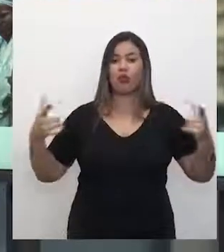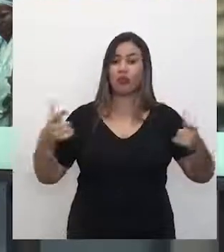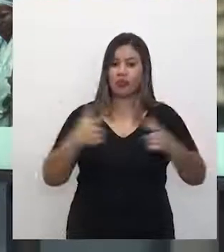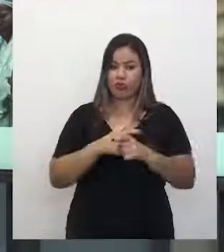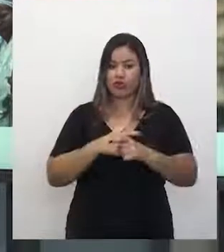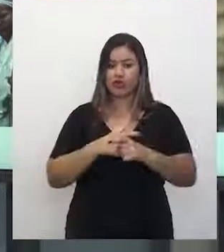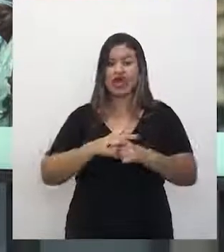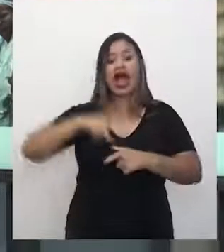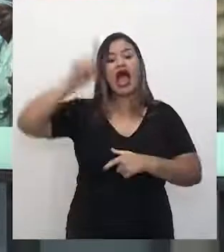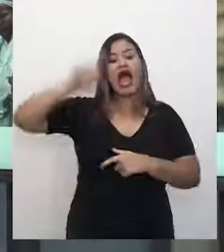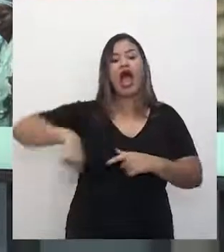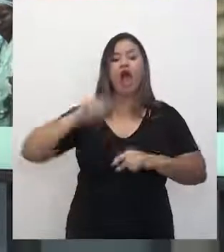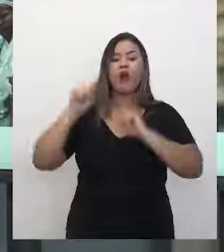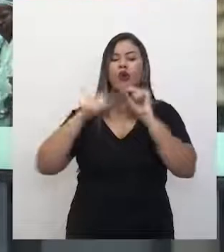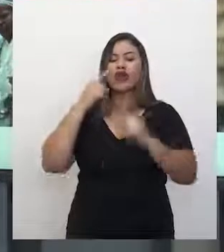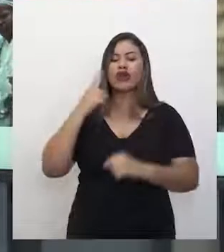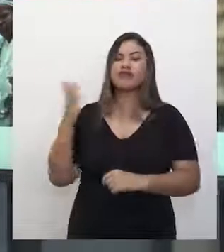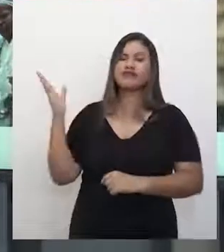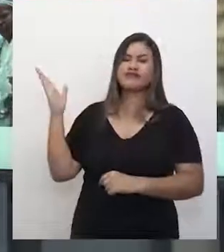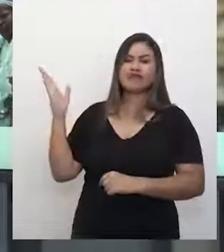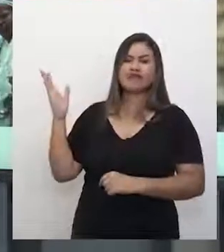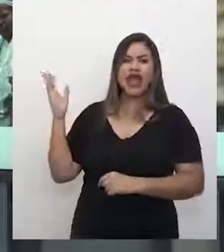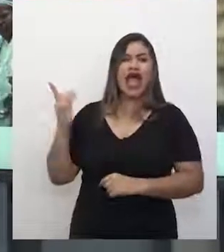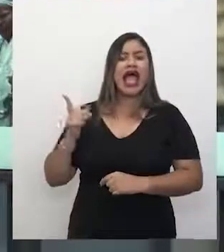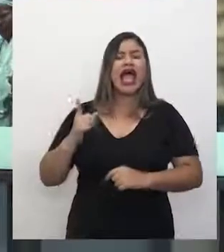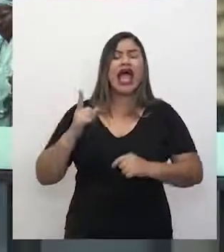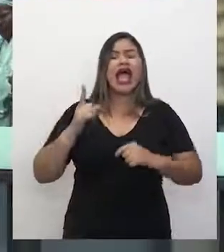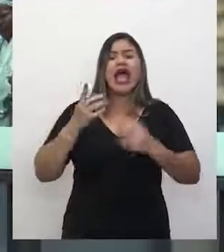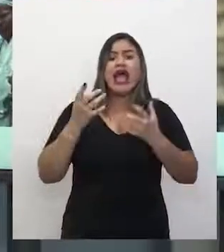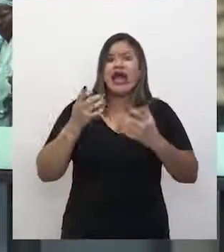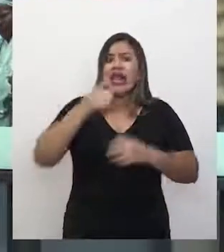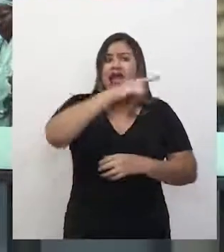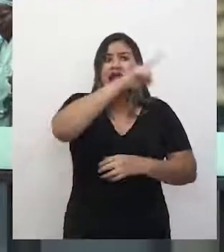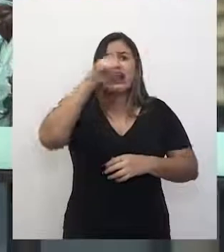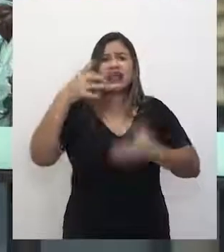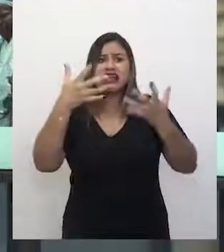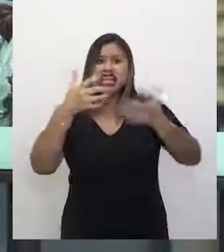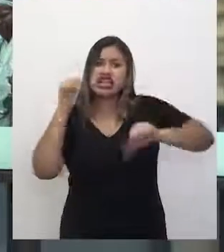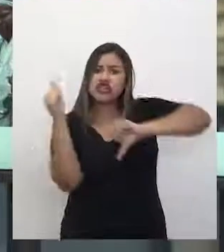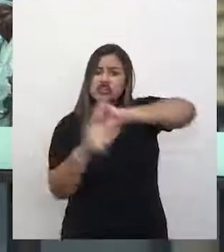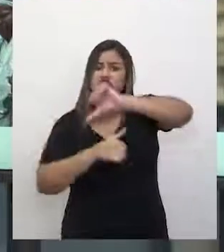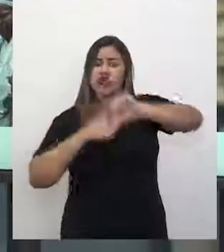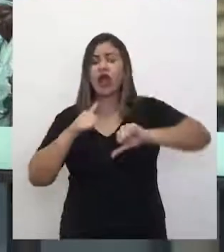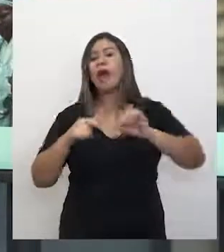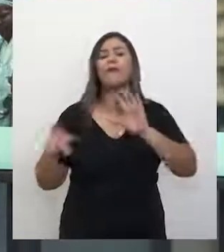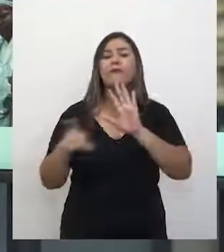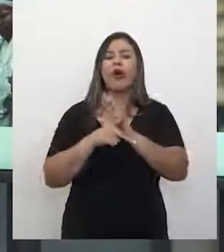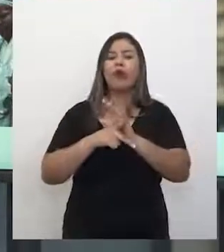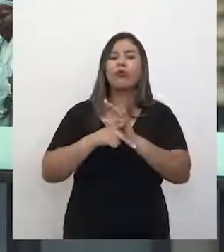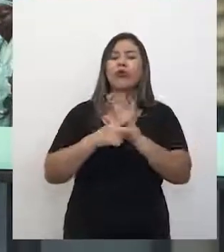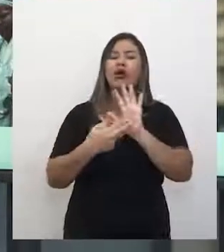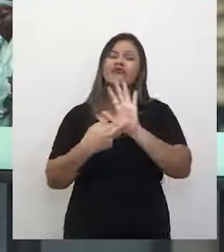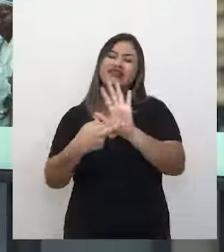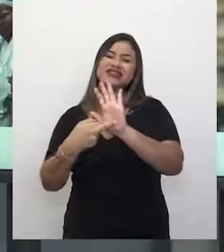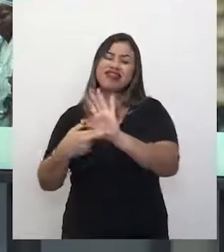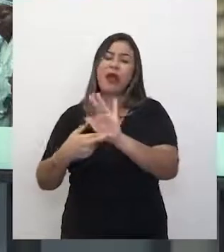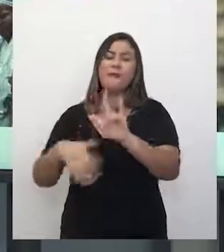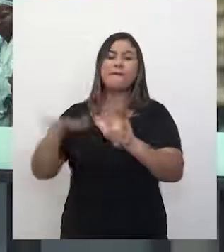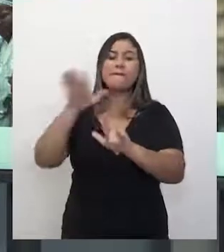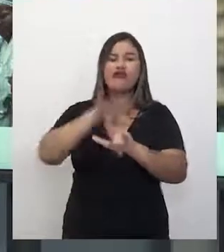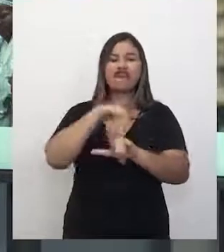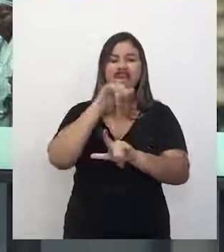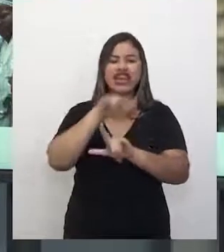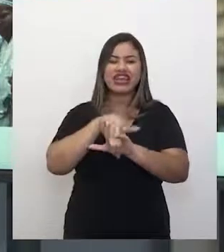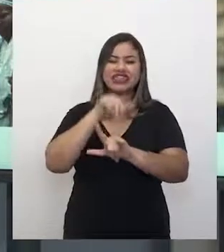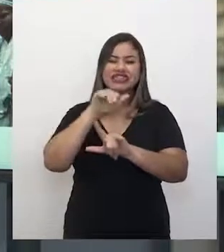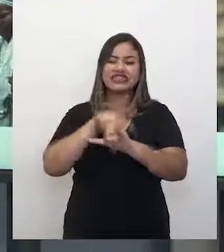é Eles Querem Nos Converter, Representações Sociais do Veganismo como Minoria Ativa no Brasil, do